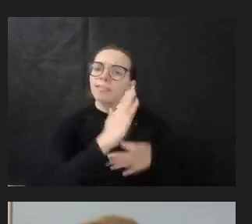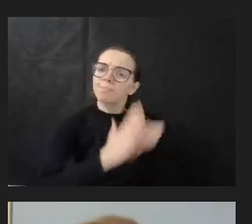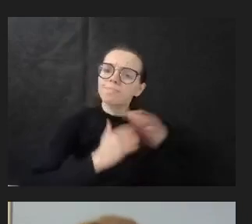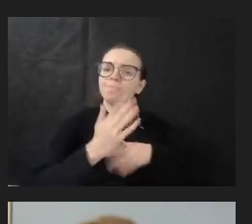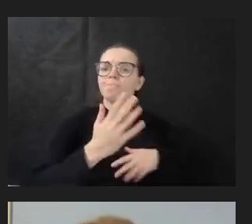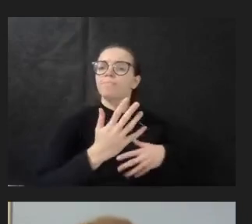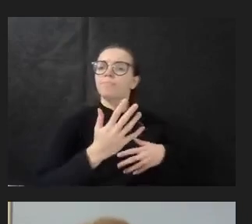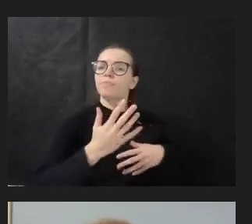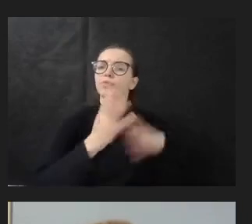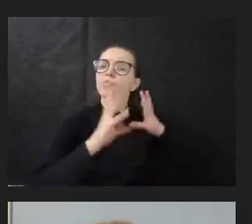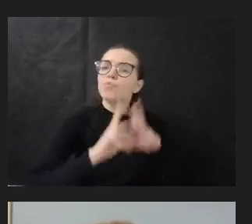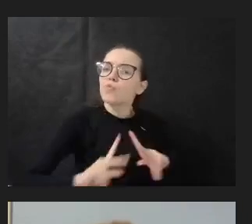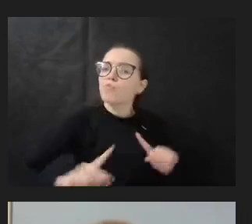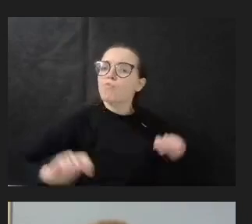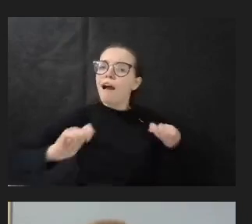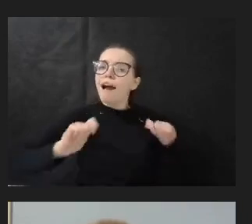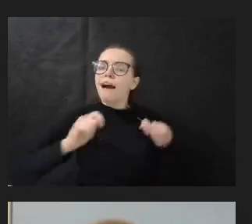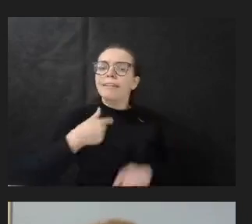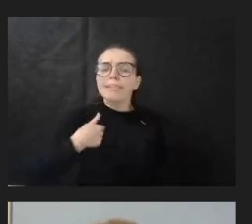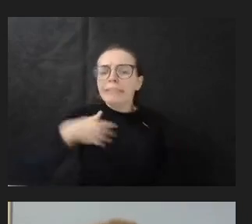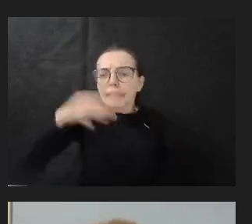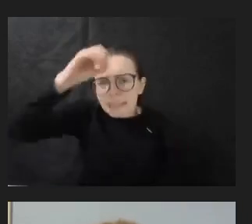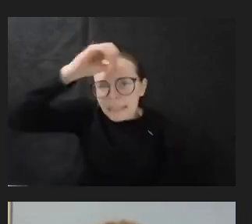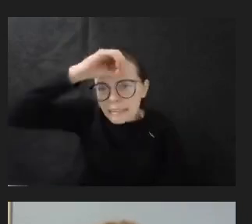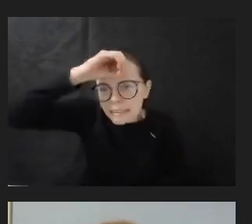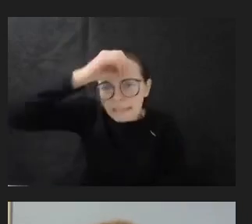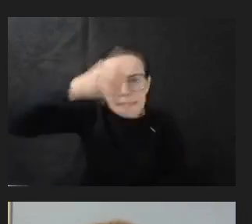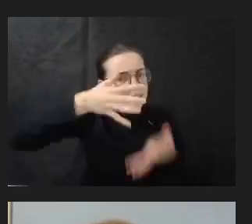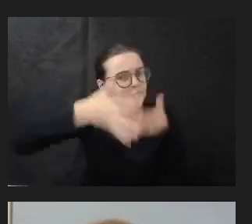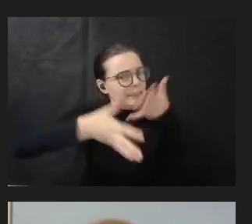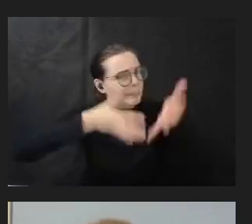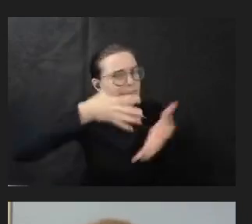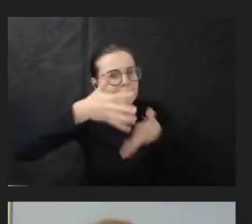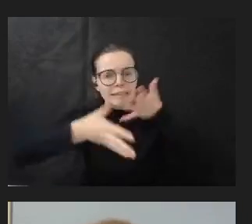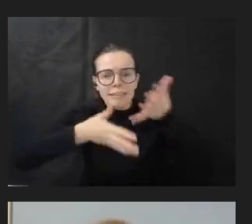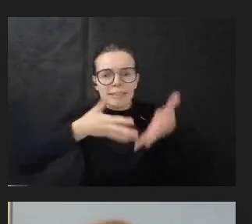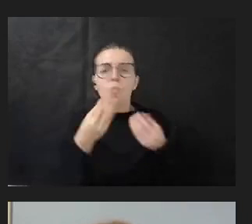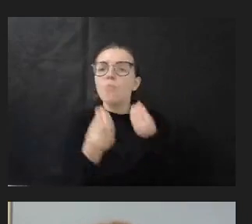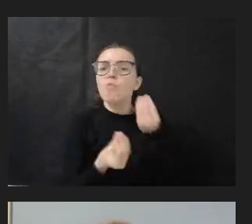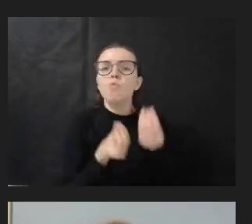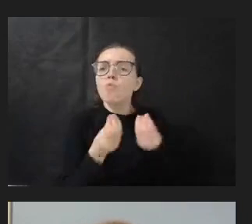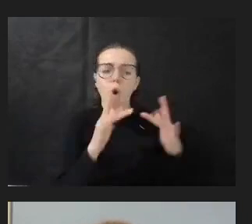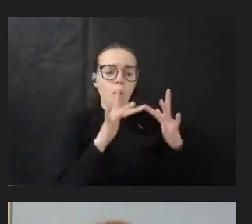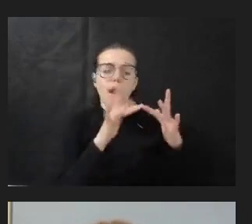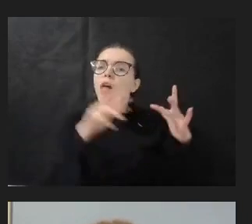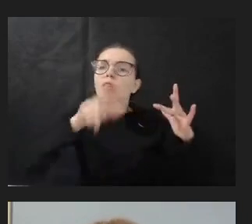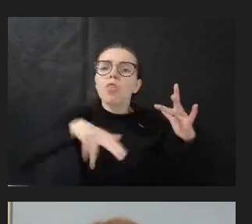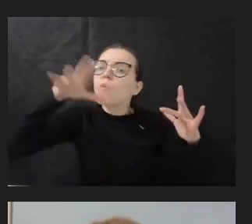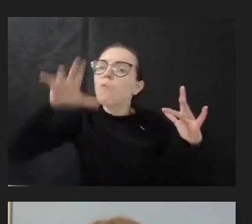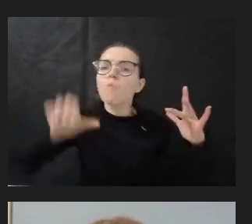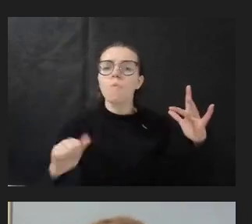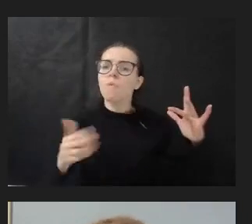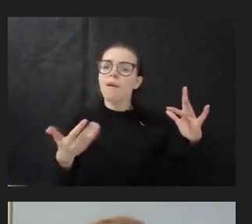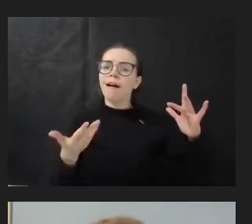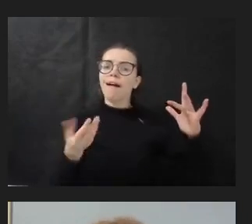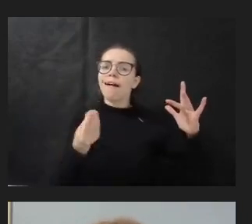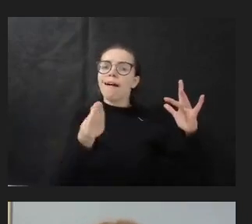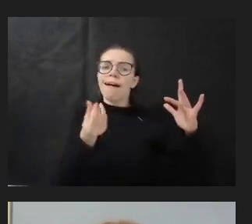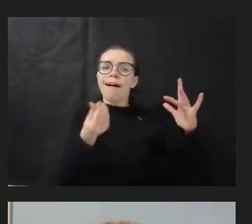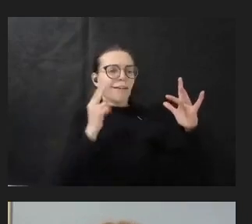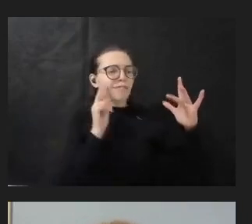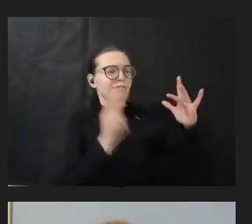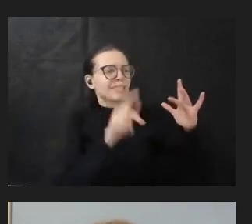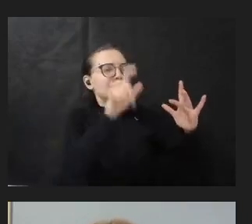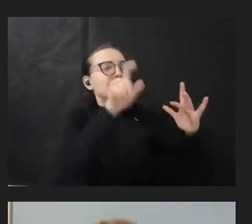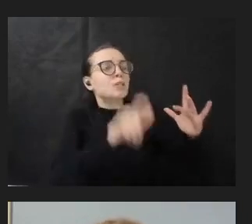ser curadas. Eu não entendia nada de Libras, nunca tinha tido contato. Mas olha, aquelas pessoas mudas, aquelas